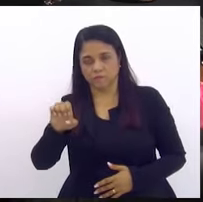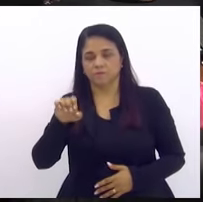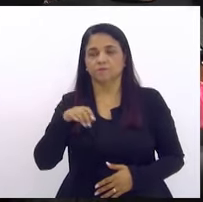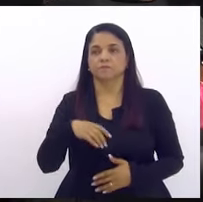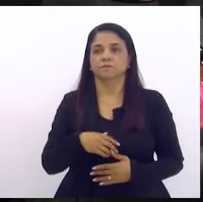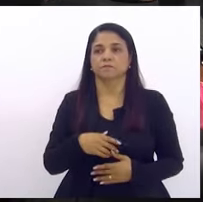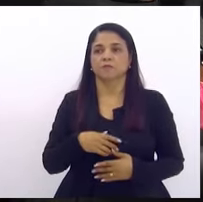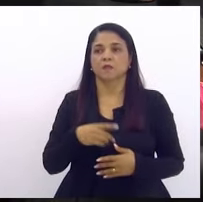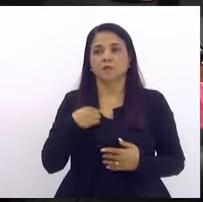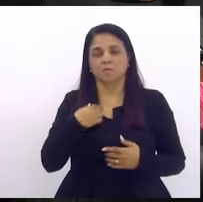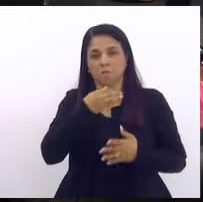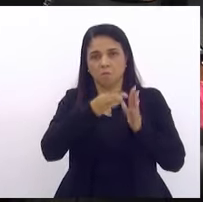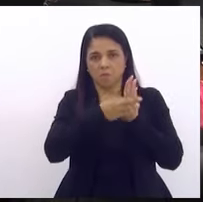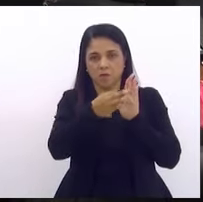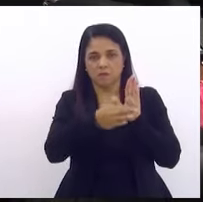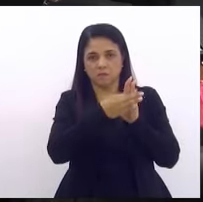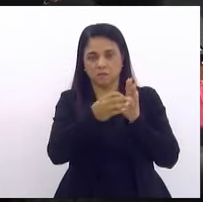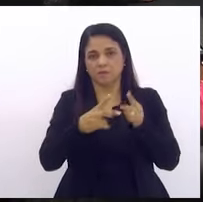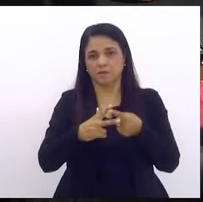manutenção.